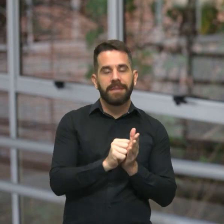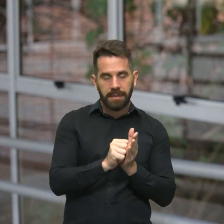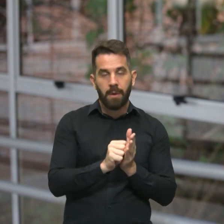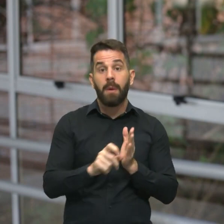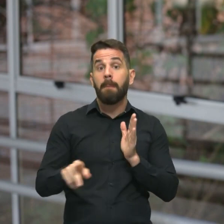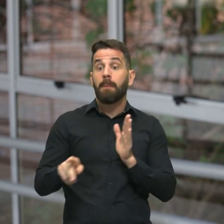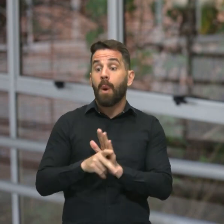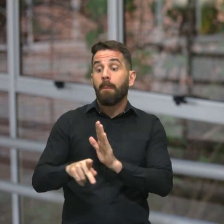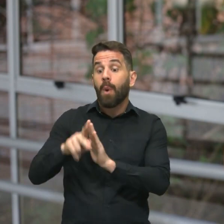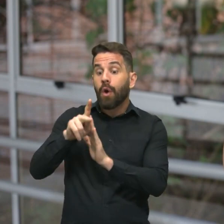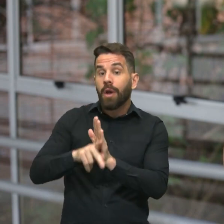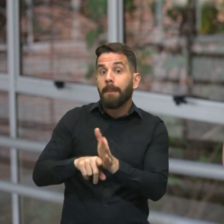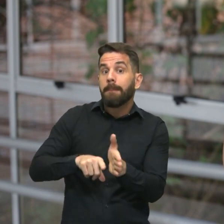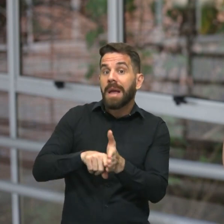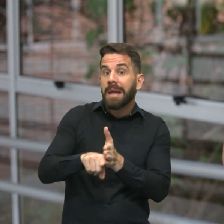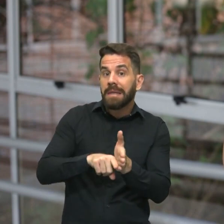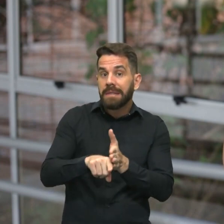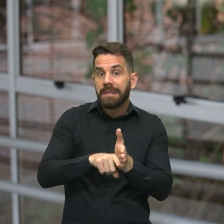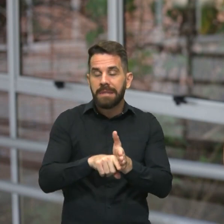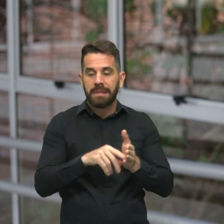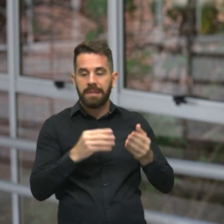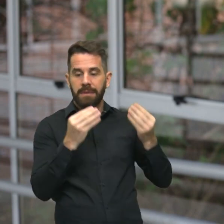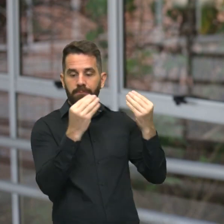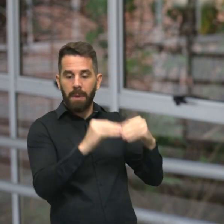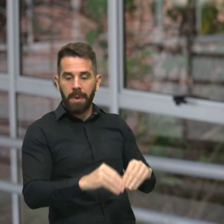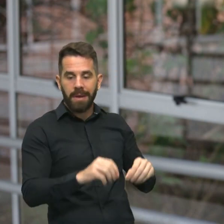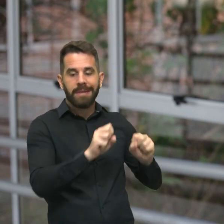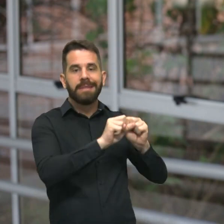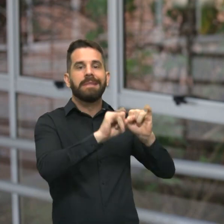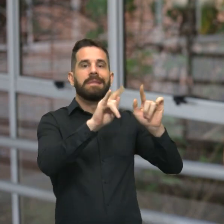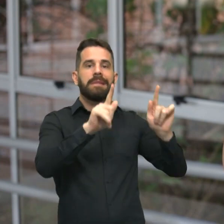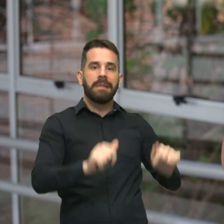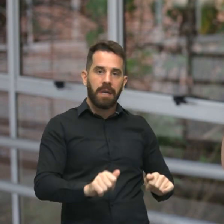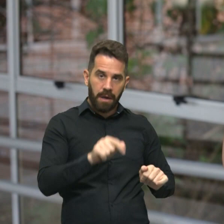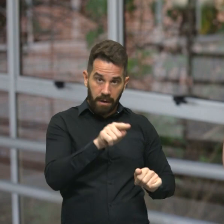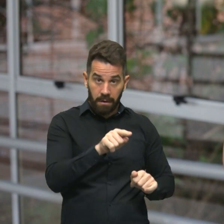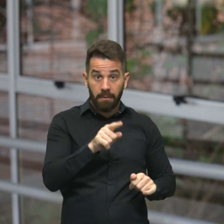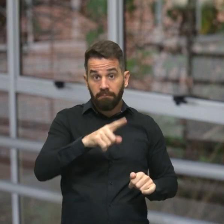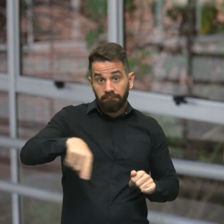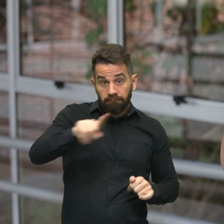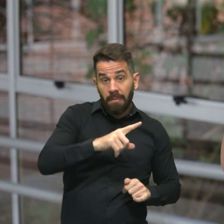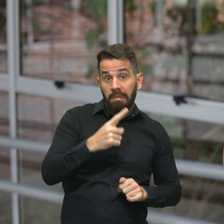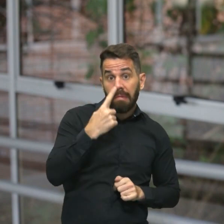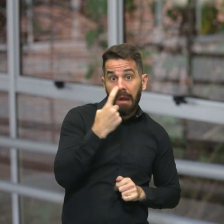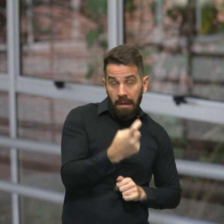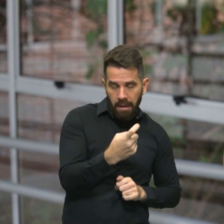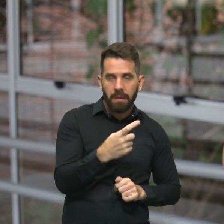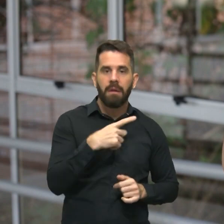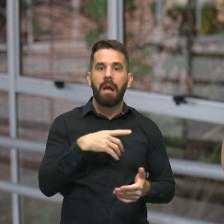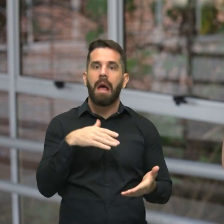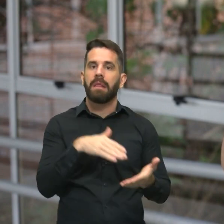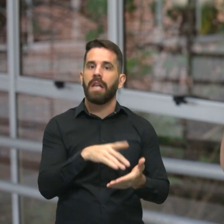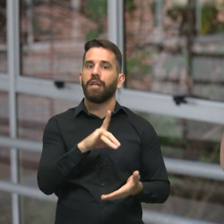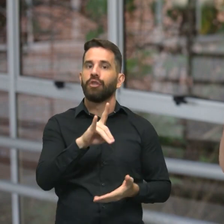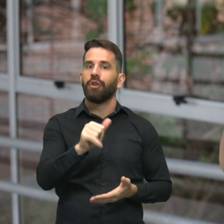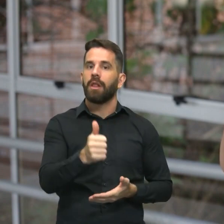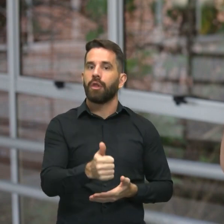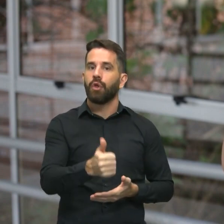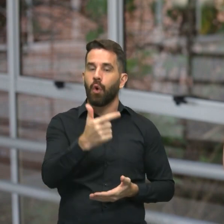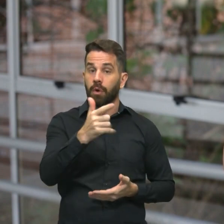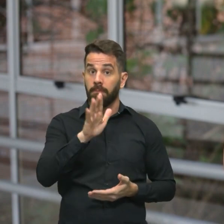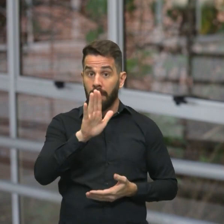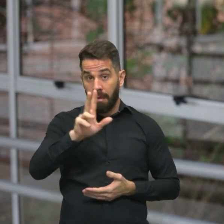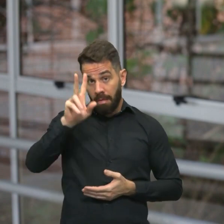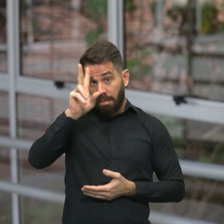pesquisa no SIGA. Quem tiver interesse tem até o dia 12 para fazer a inscrição, mas lembrando que quem faz o